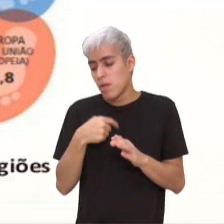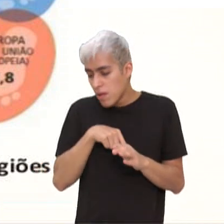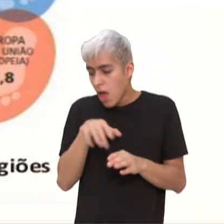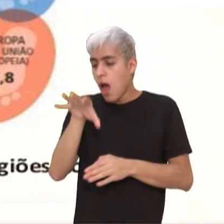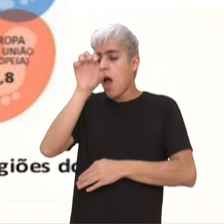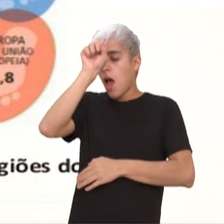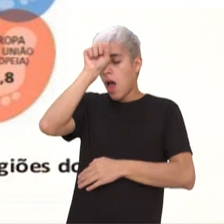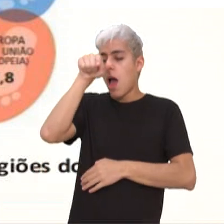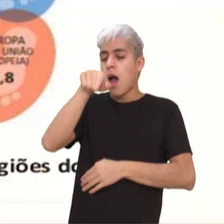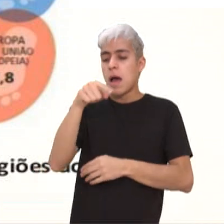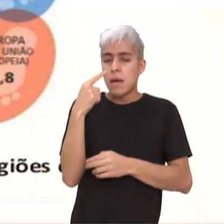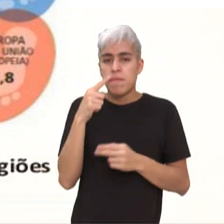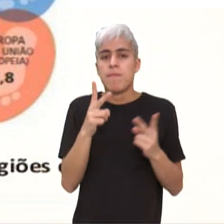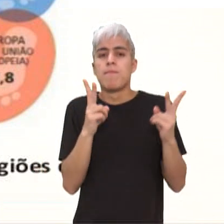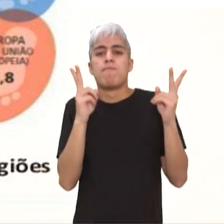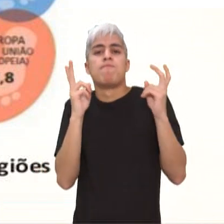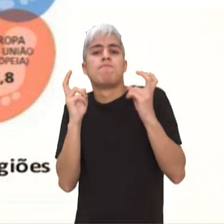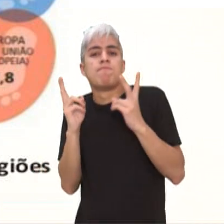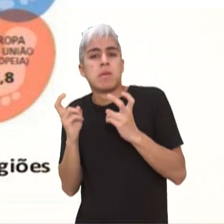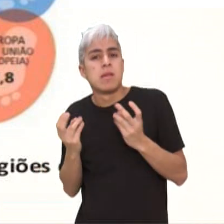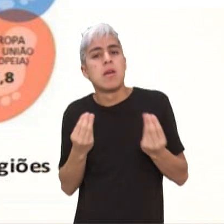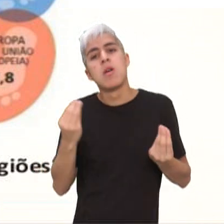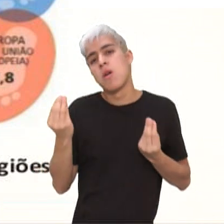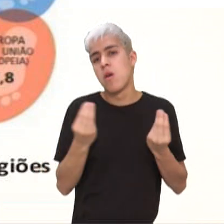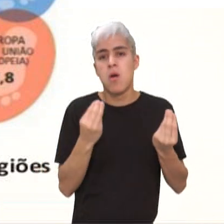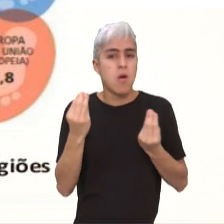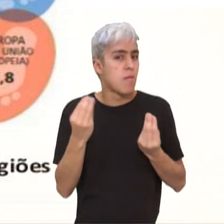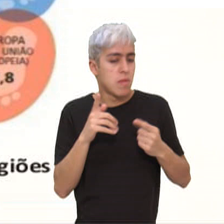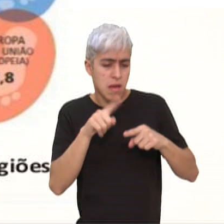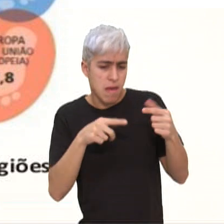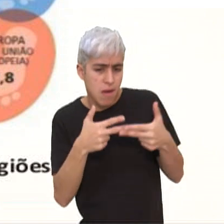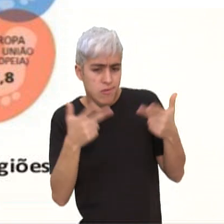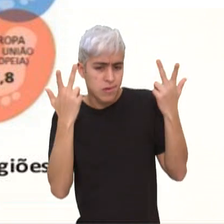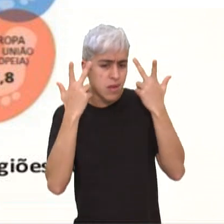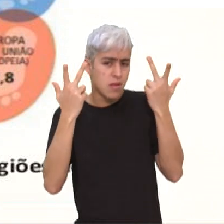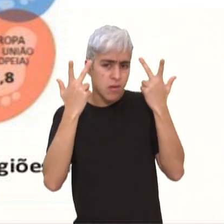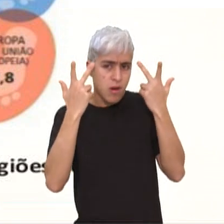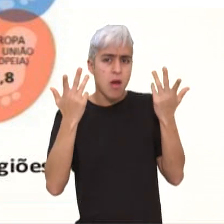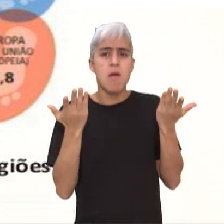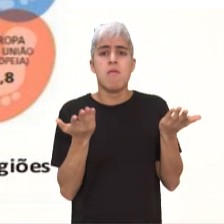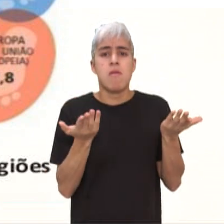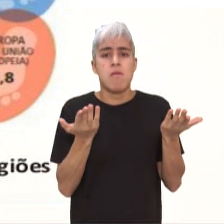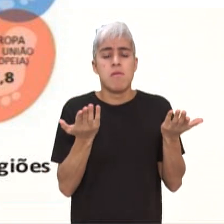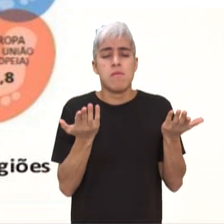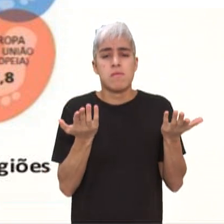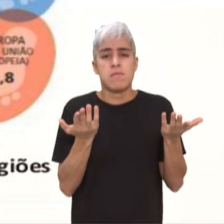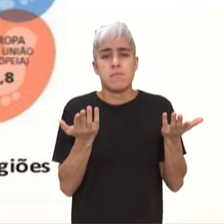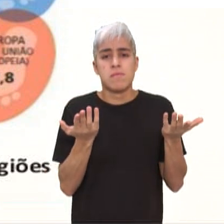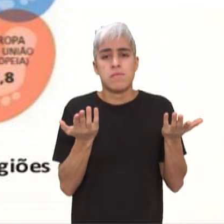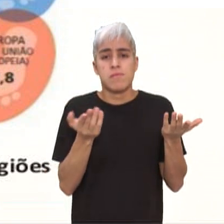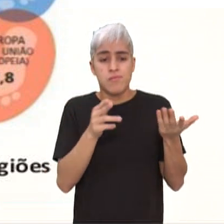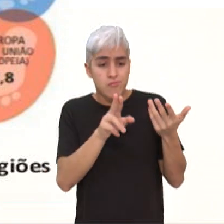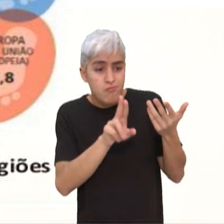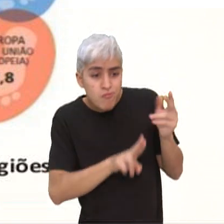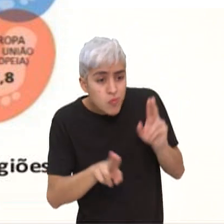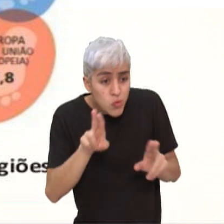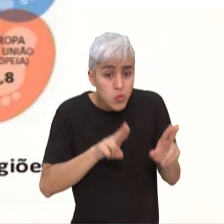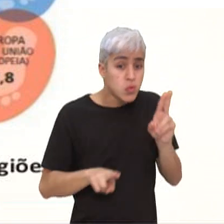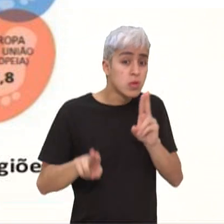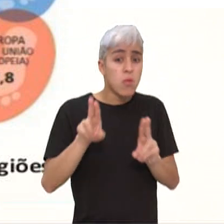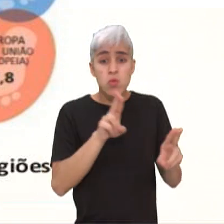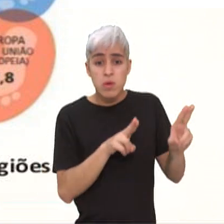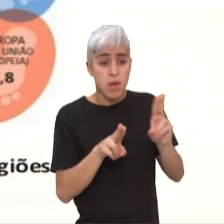possamos perceber, né, a quantidade de recursos naturais que se utilizamos